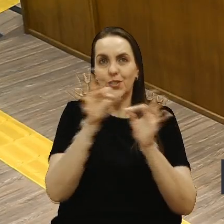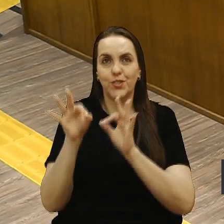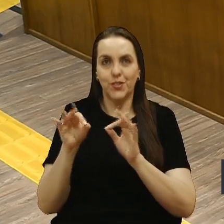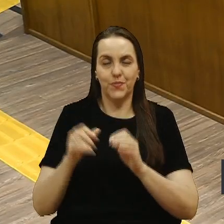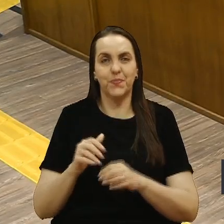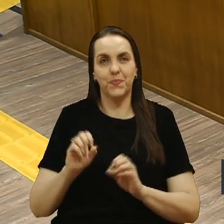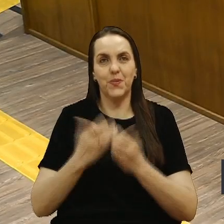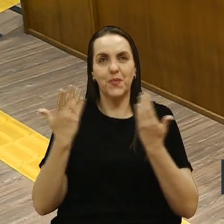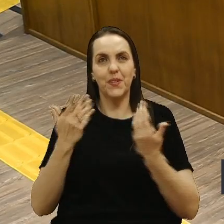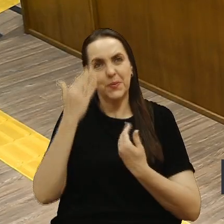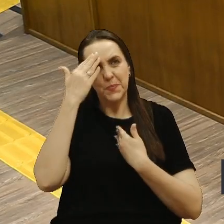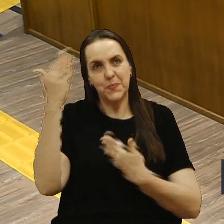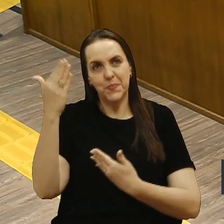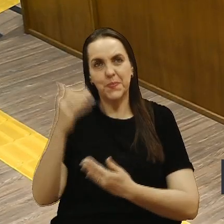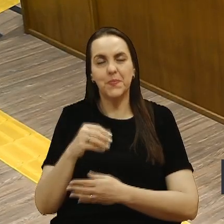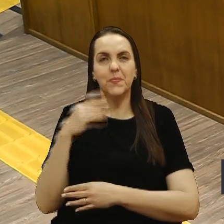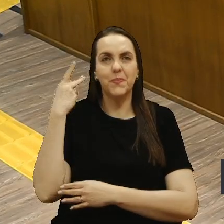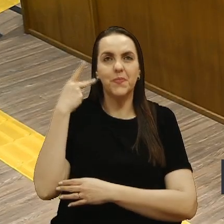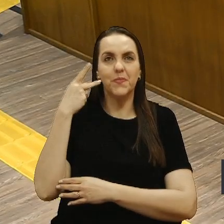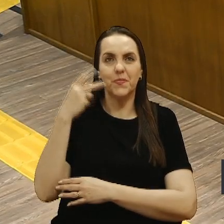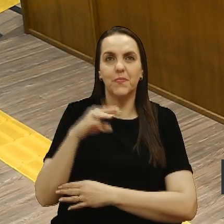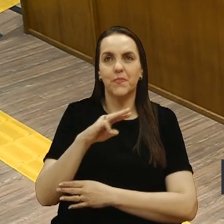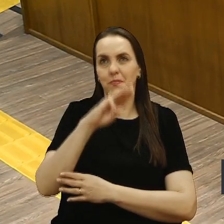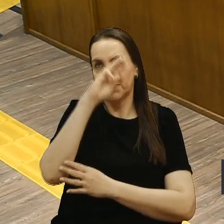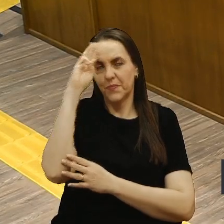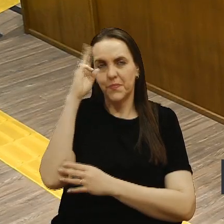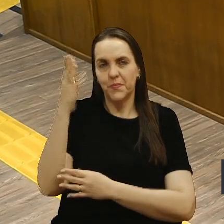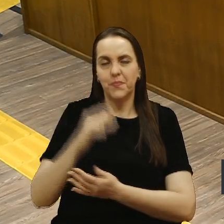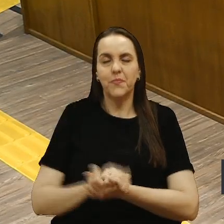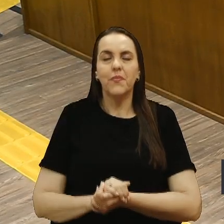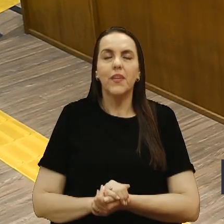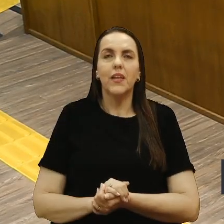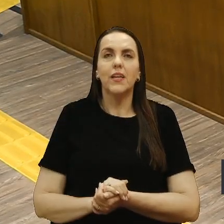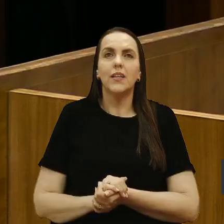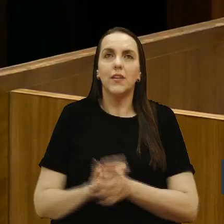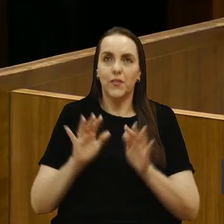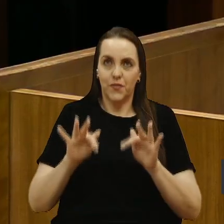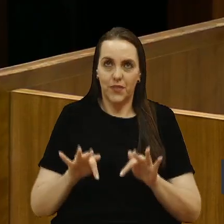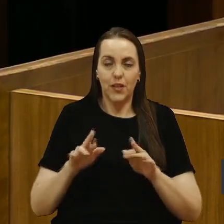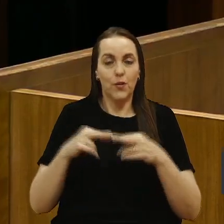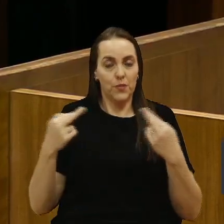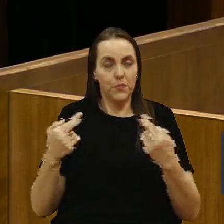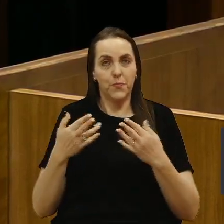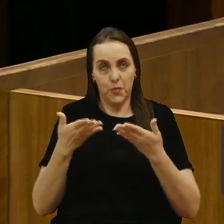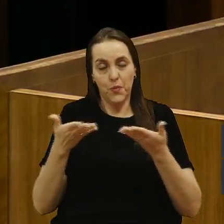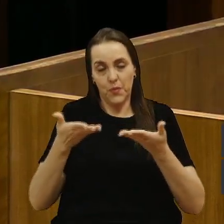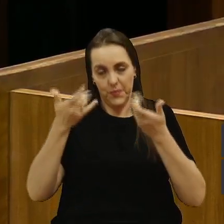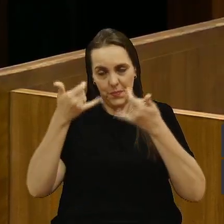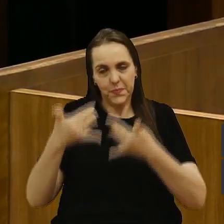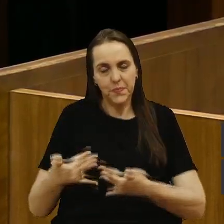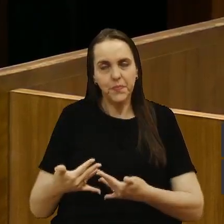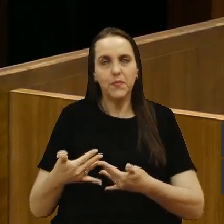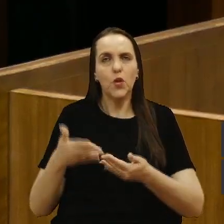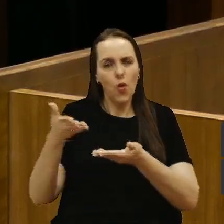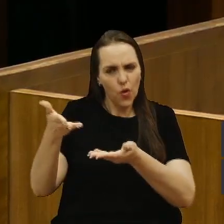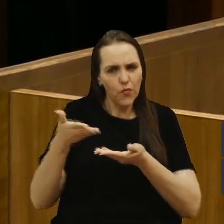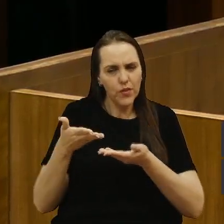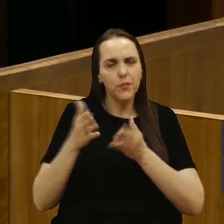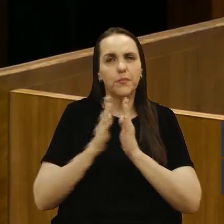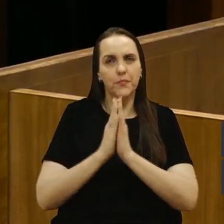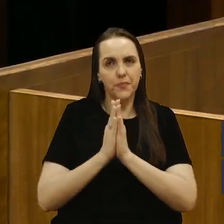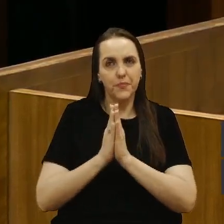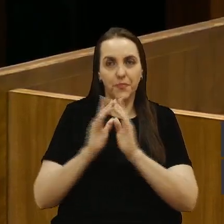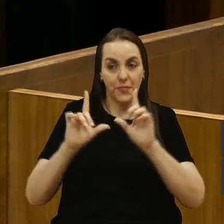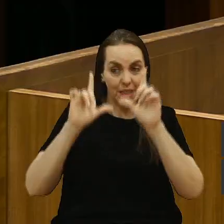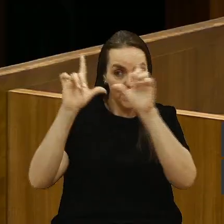Muito obrigada, vereador. Encerro o meu espaço, convidando mais uma vez, reforçando, para que acompanhem a exposição que já está